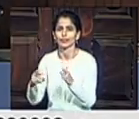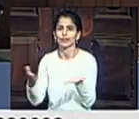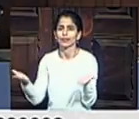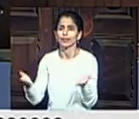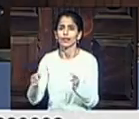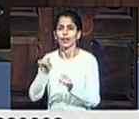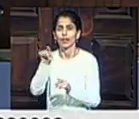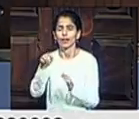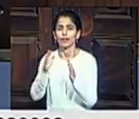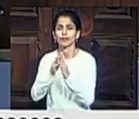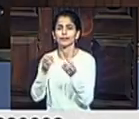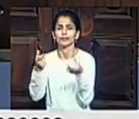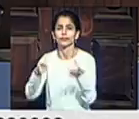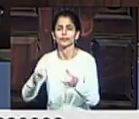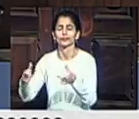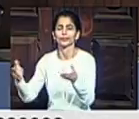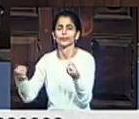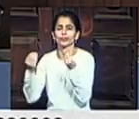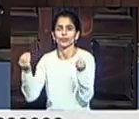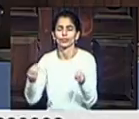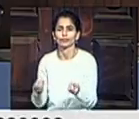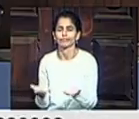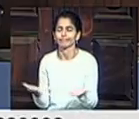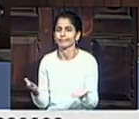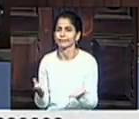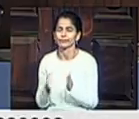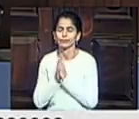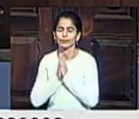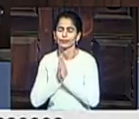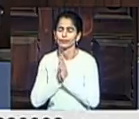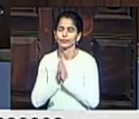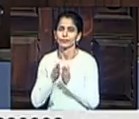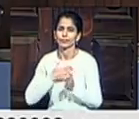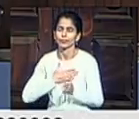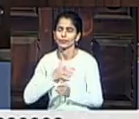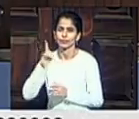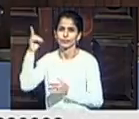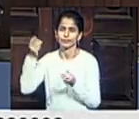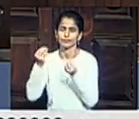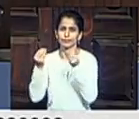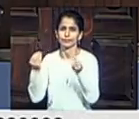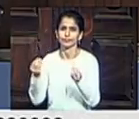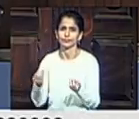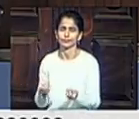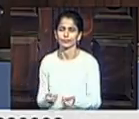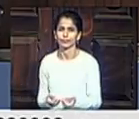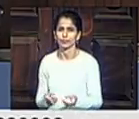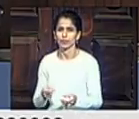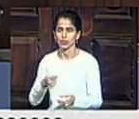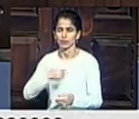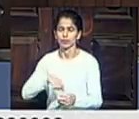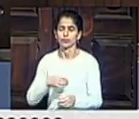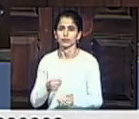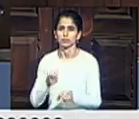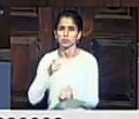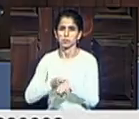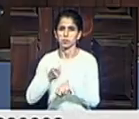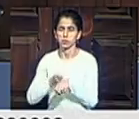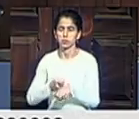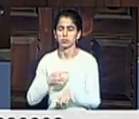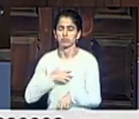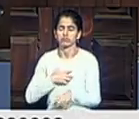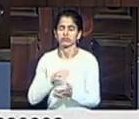morar? Meu Deus do céu, eu acho que nós não podemos ficar insensíveis a